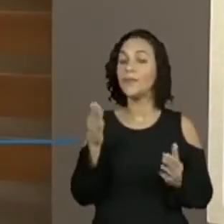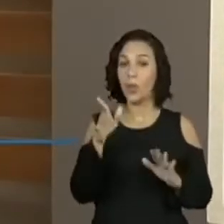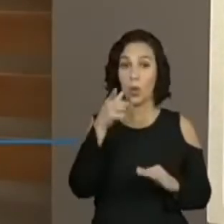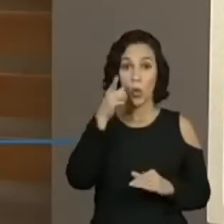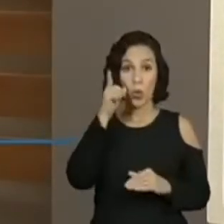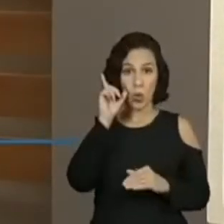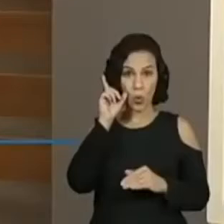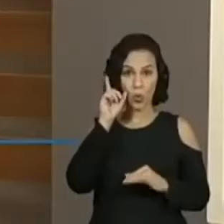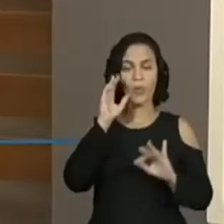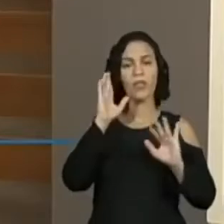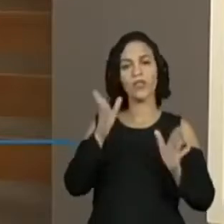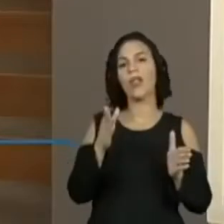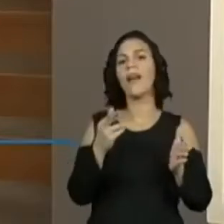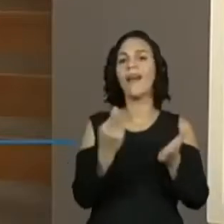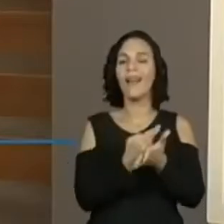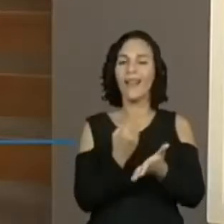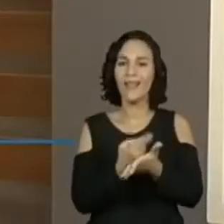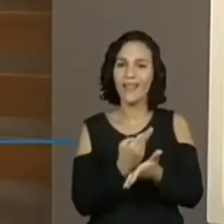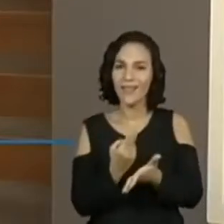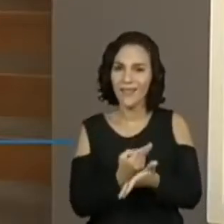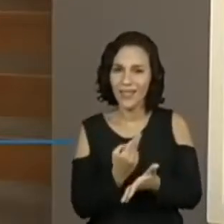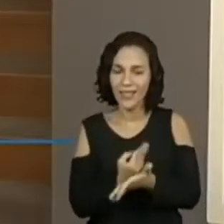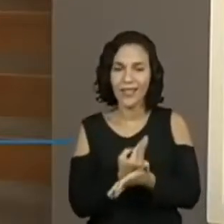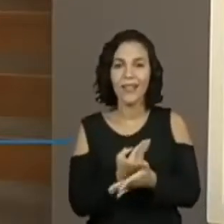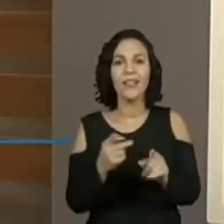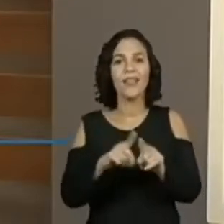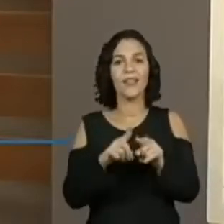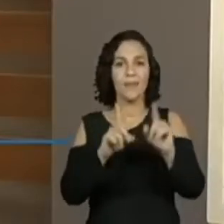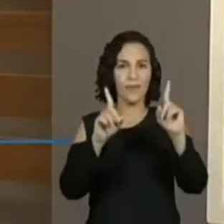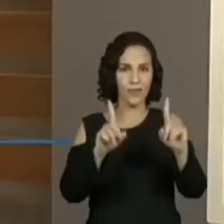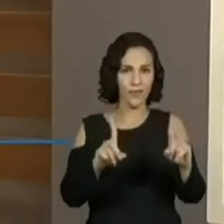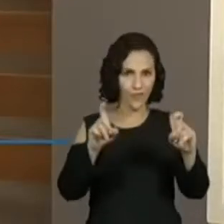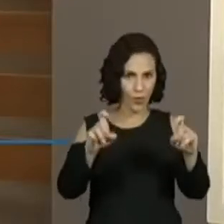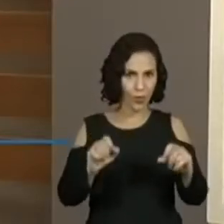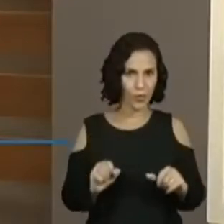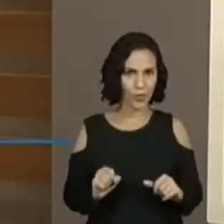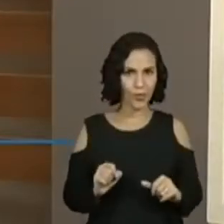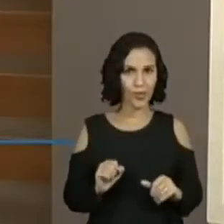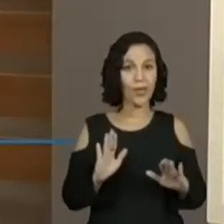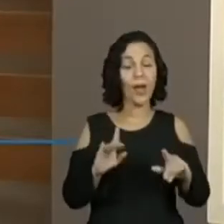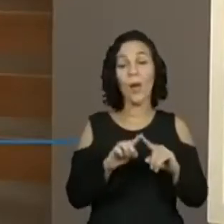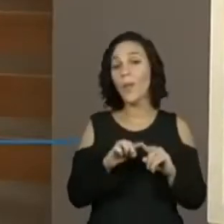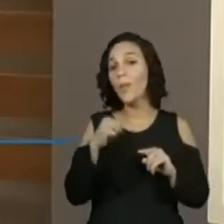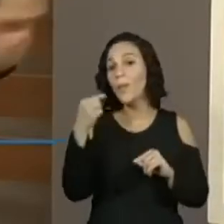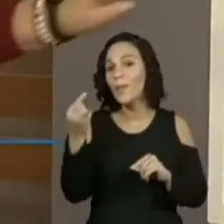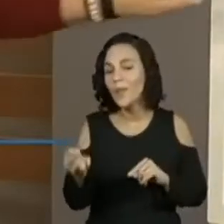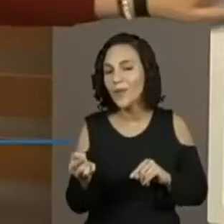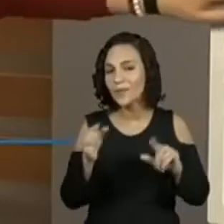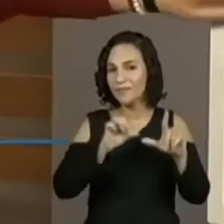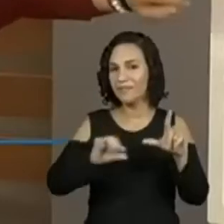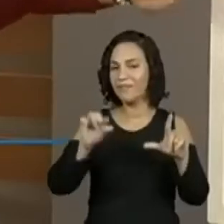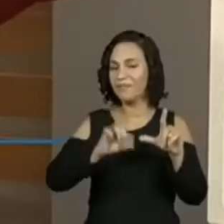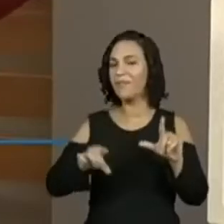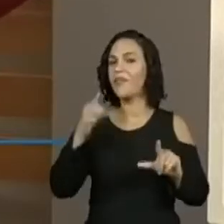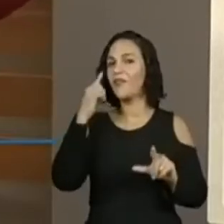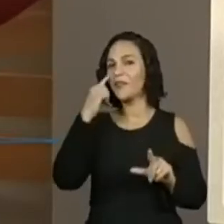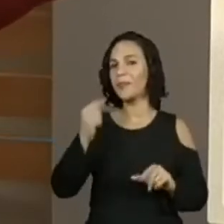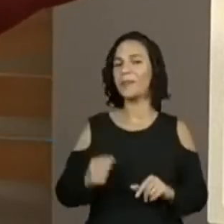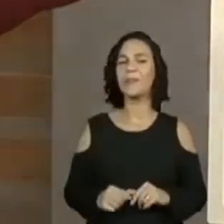vimos em revista e tivemos a oportunidade de trazer uma foto. Mas a próxima legenda, vamos